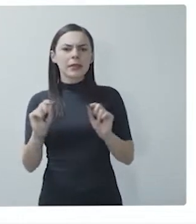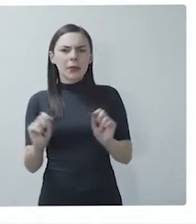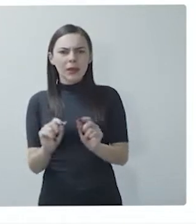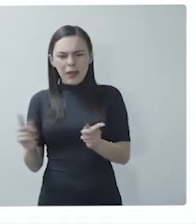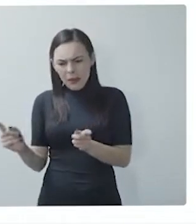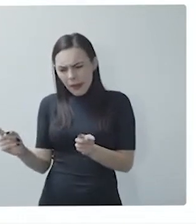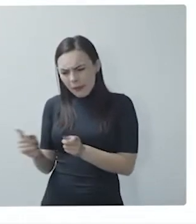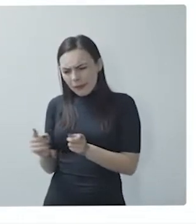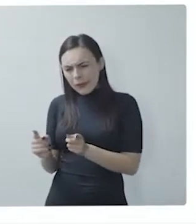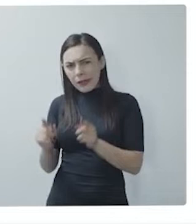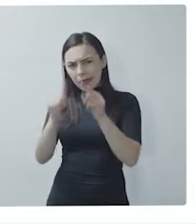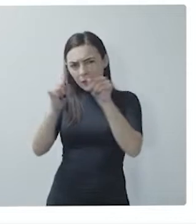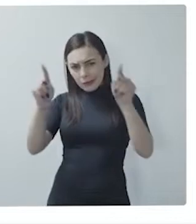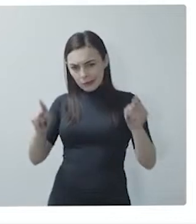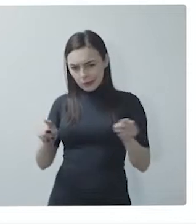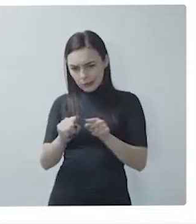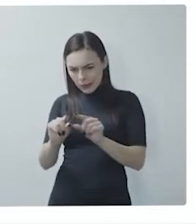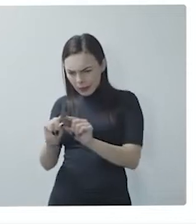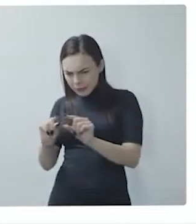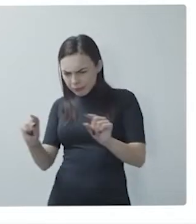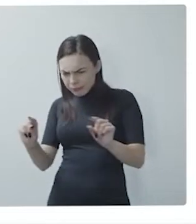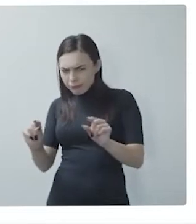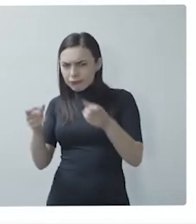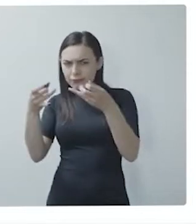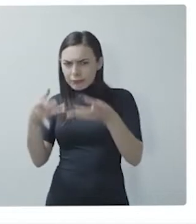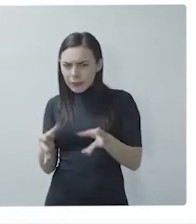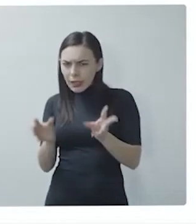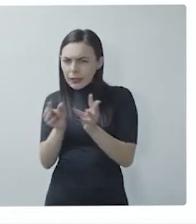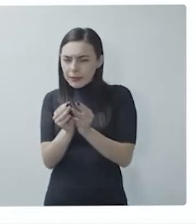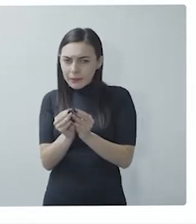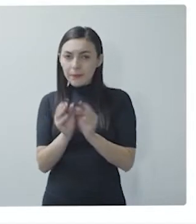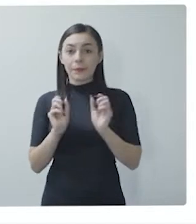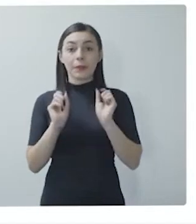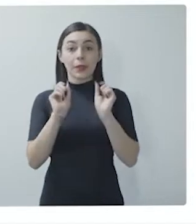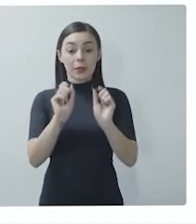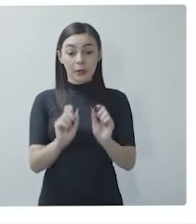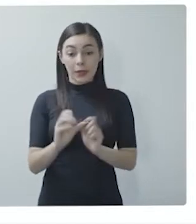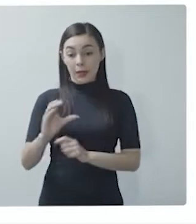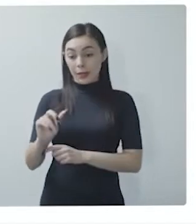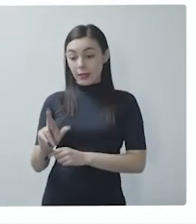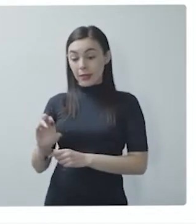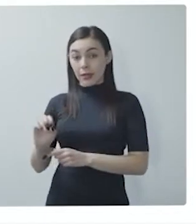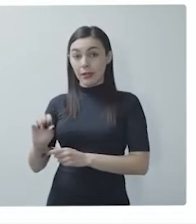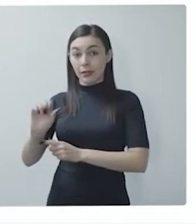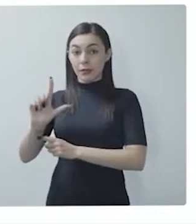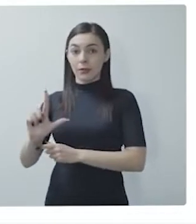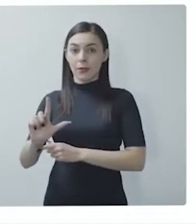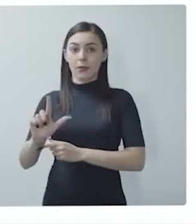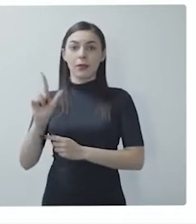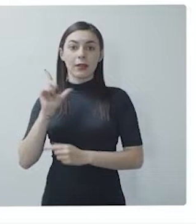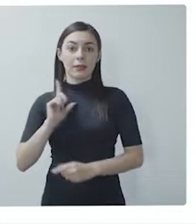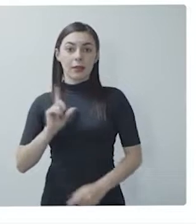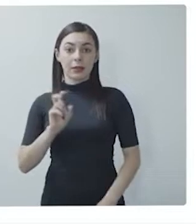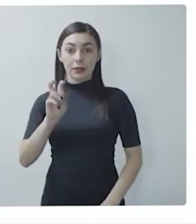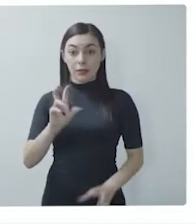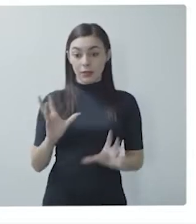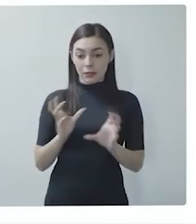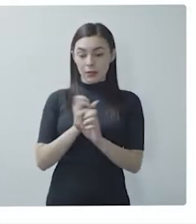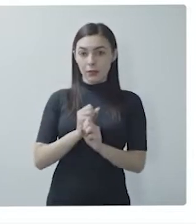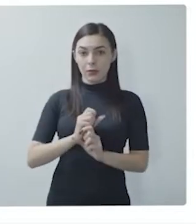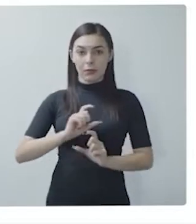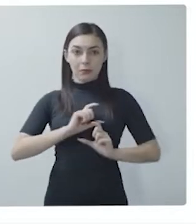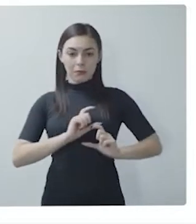bem pequenininho que vocês podem ver aqui que eu vou trazer para vocês. Carol Santiago, com suas